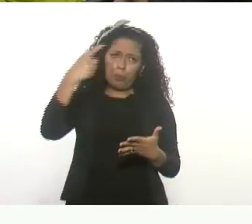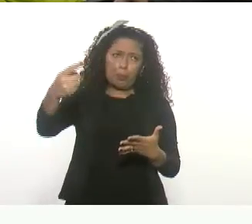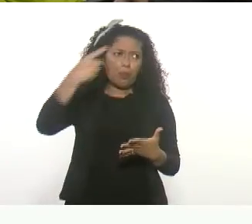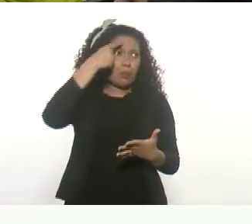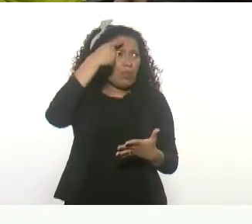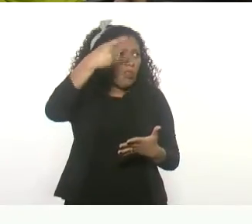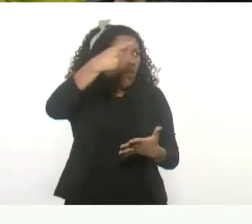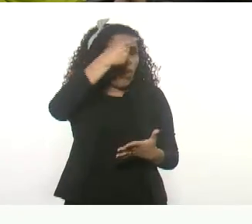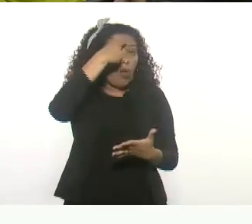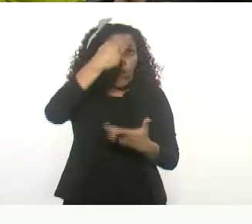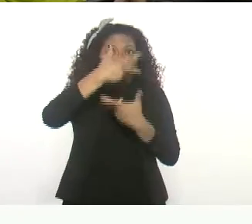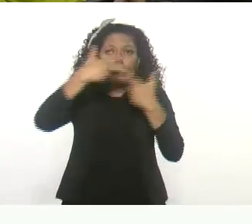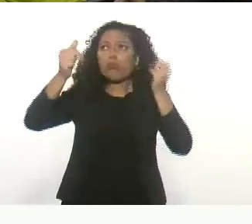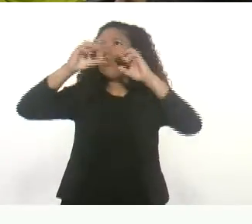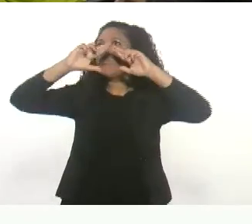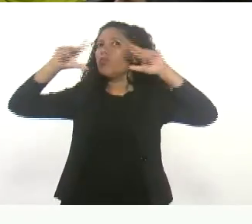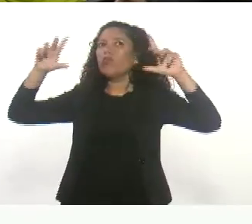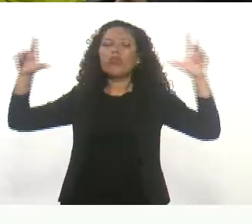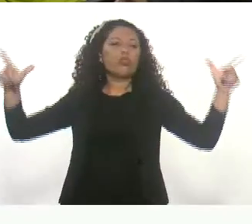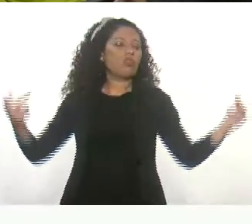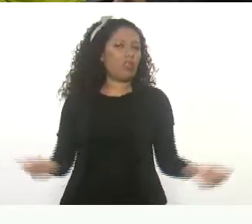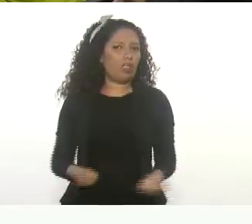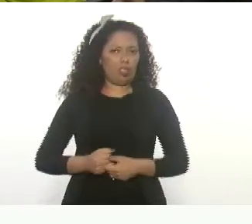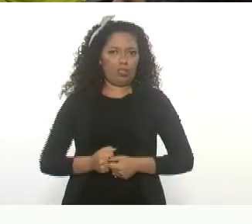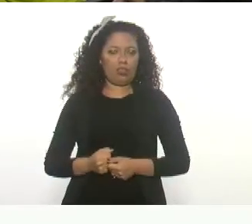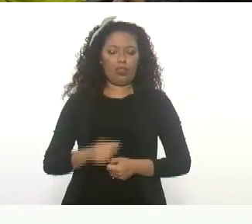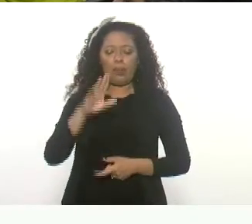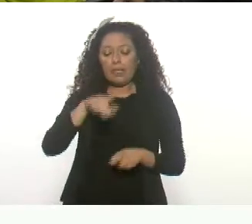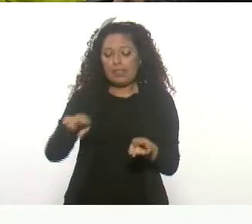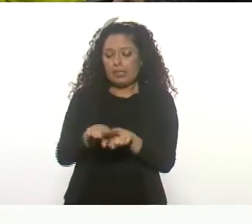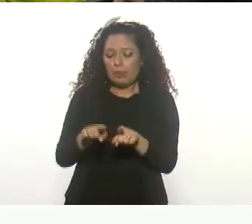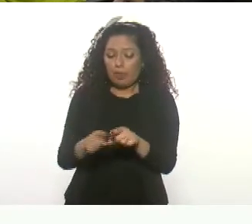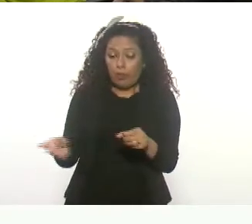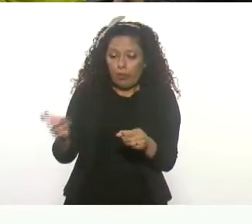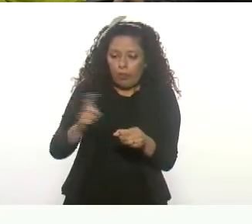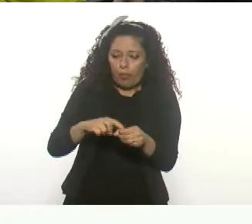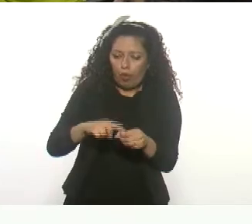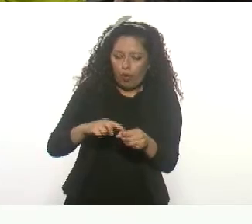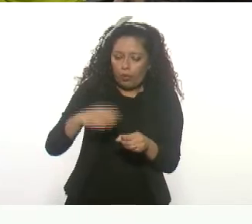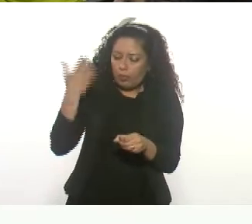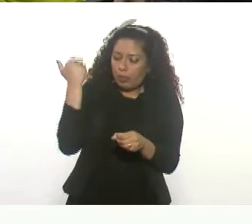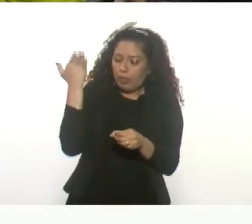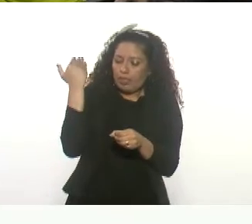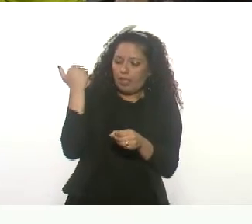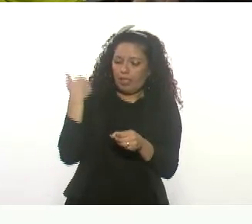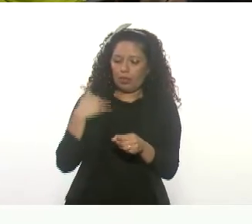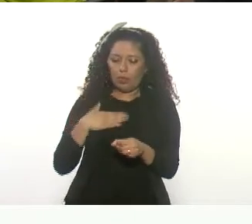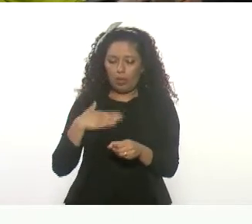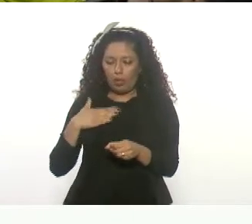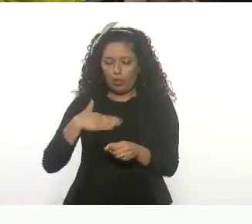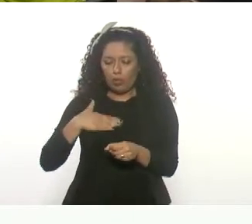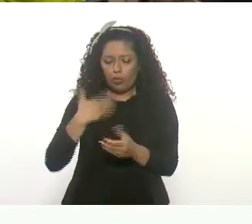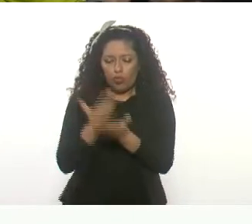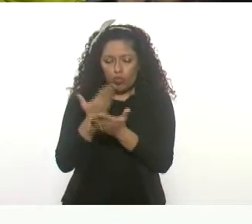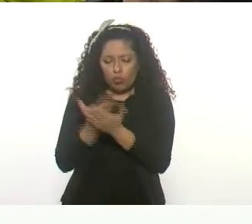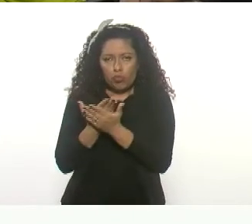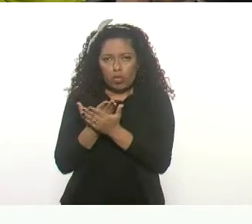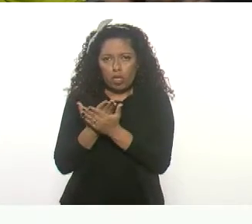pensamentos, hoje como parlamentar, mas também voltando à minha infância, voltando aos meus estudos. Eu sou oriunda de escolas